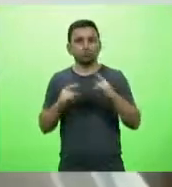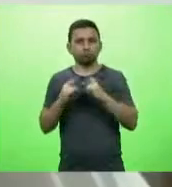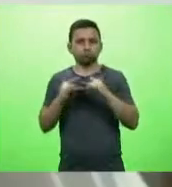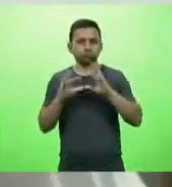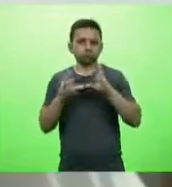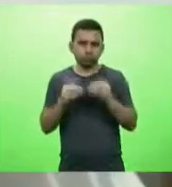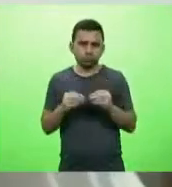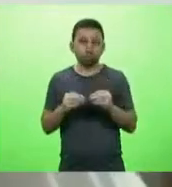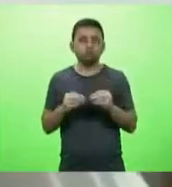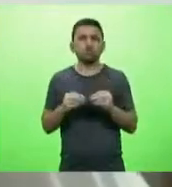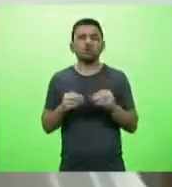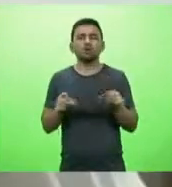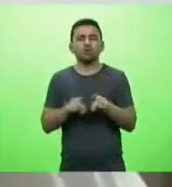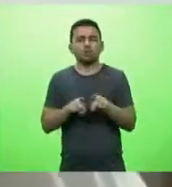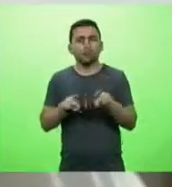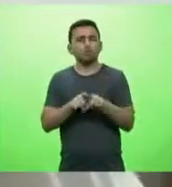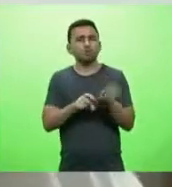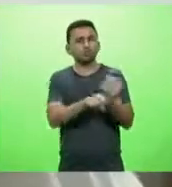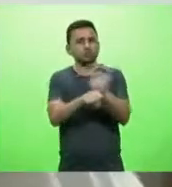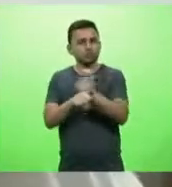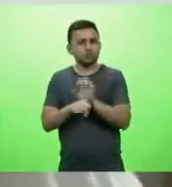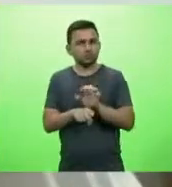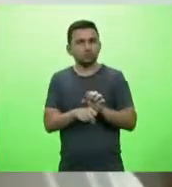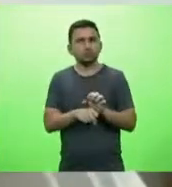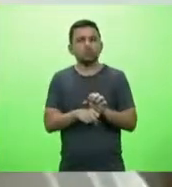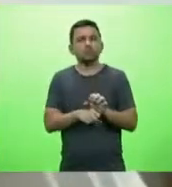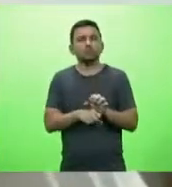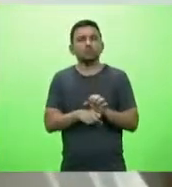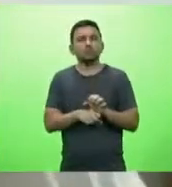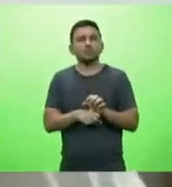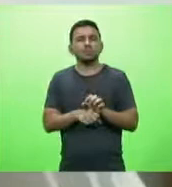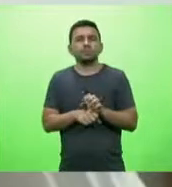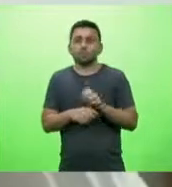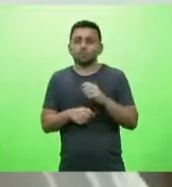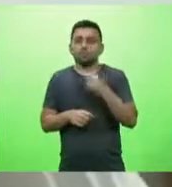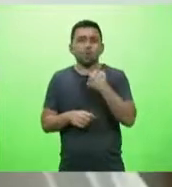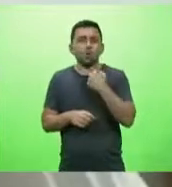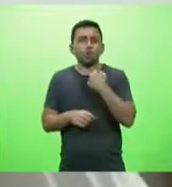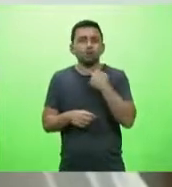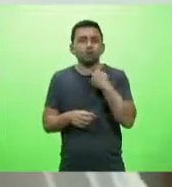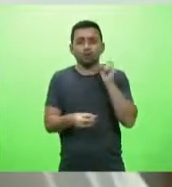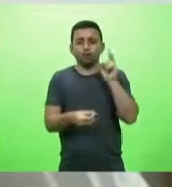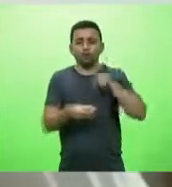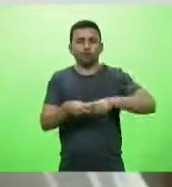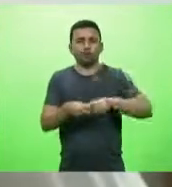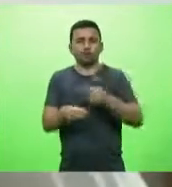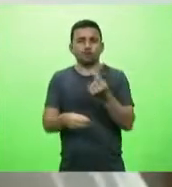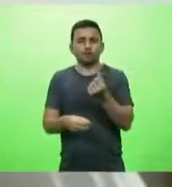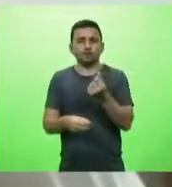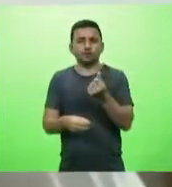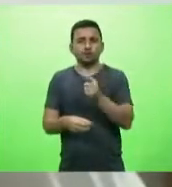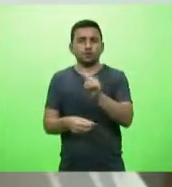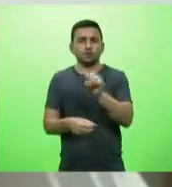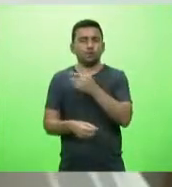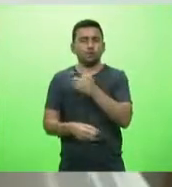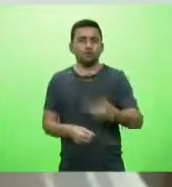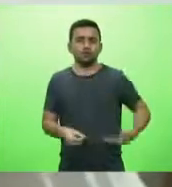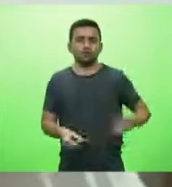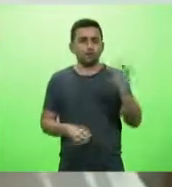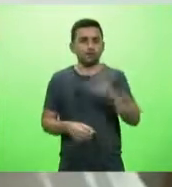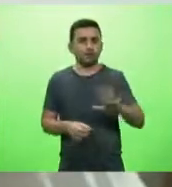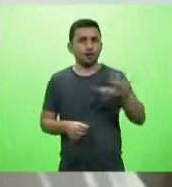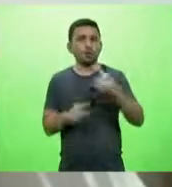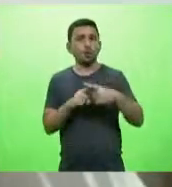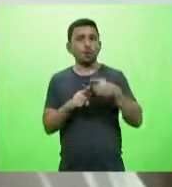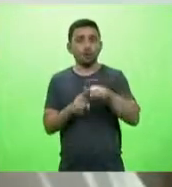dos estados como um todo, para que não fosse devolvido esse recurso à União, porque o governo federal